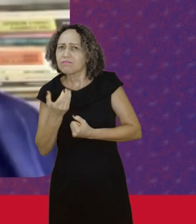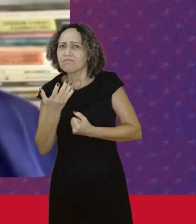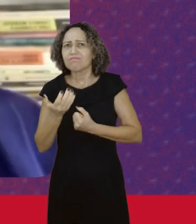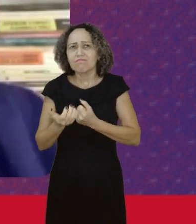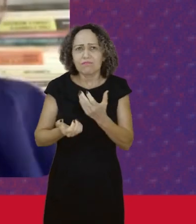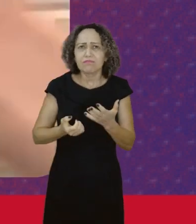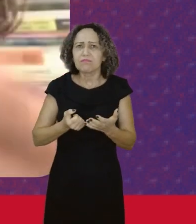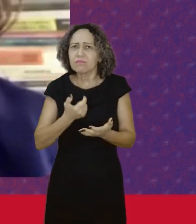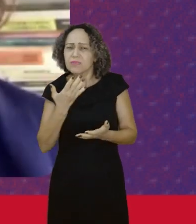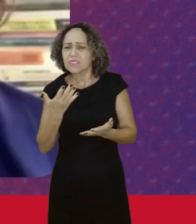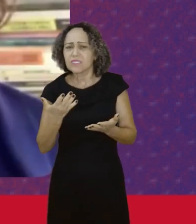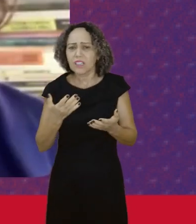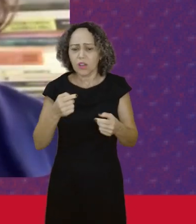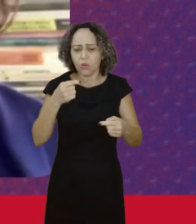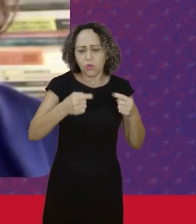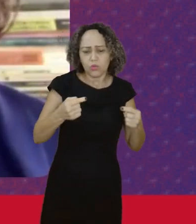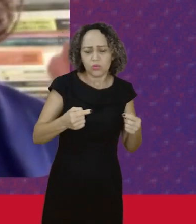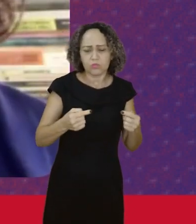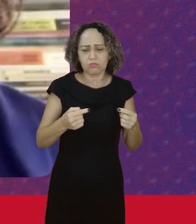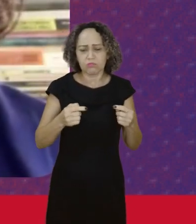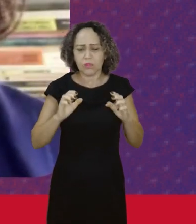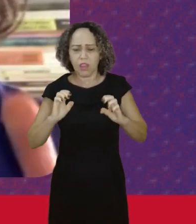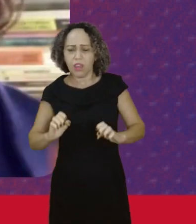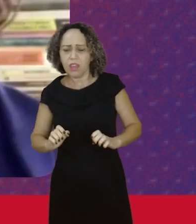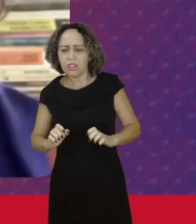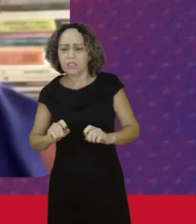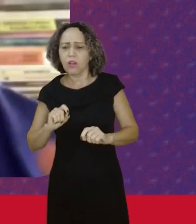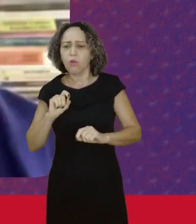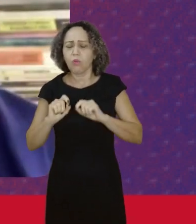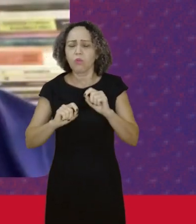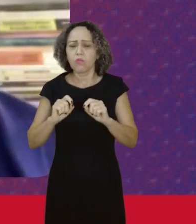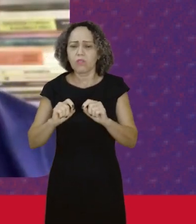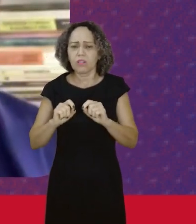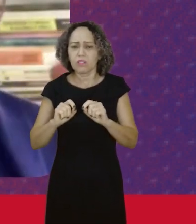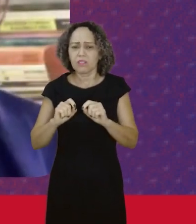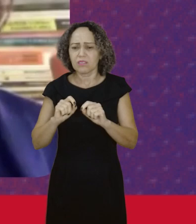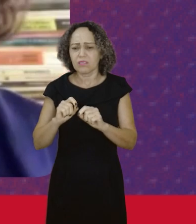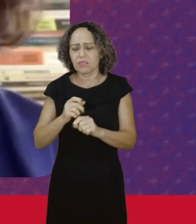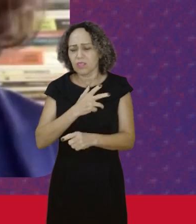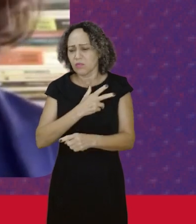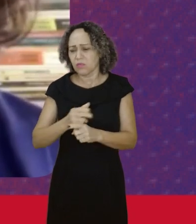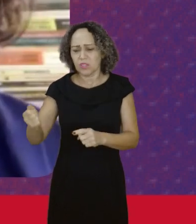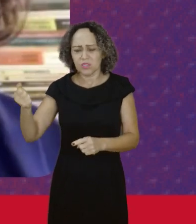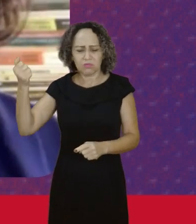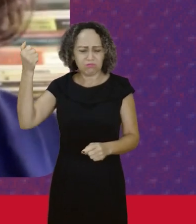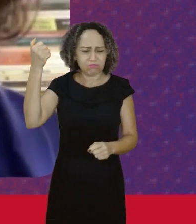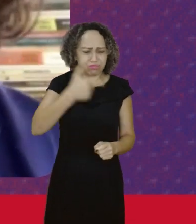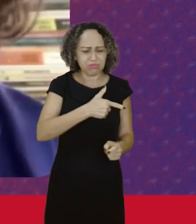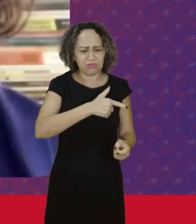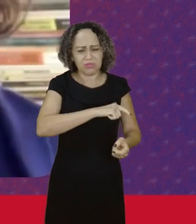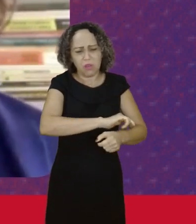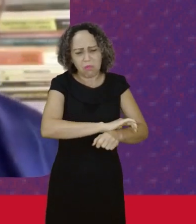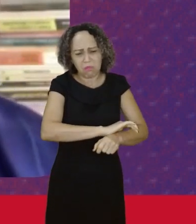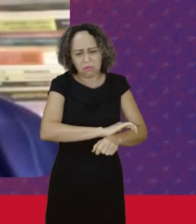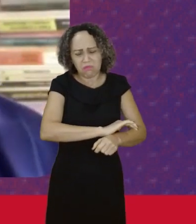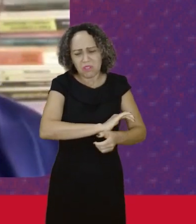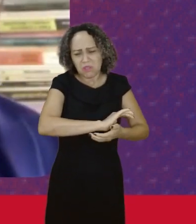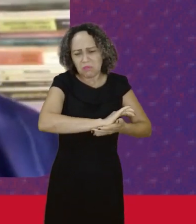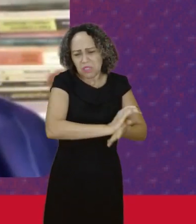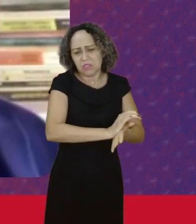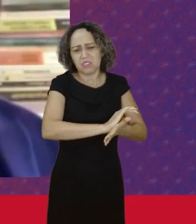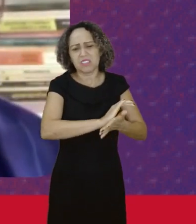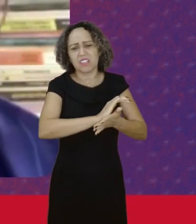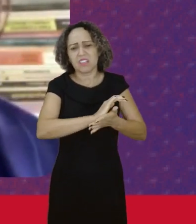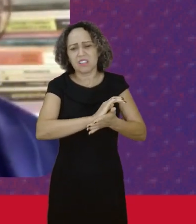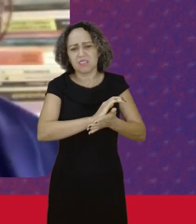políticas, condutas éticas que superem todas as formas de preconceito, discriminação, opressão